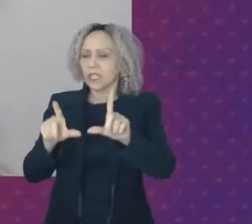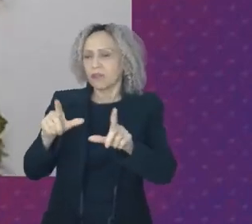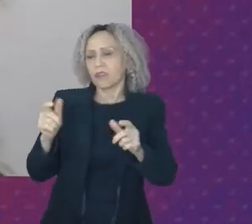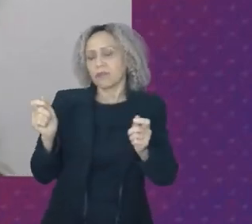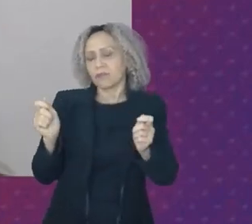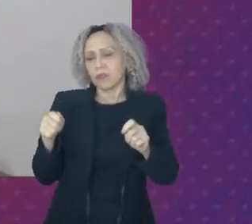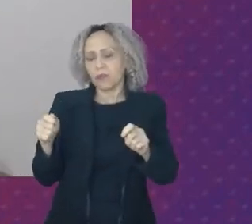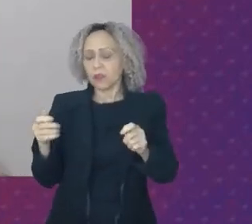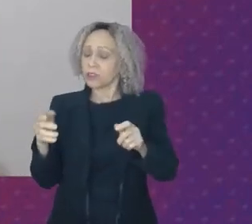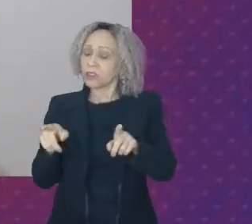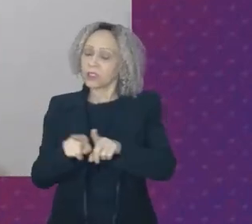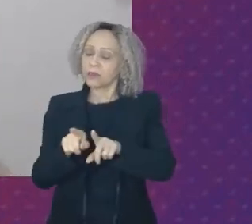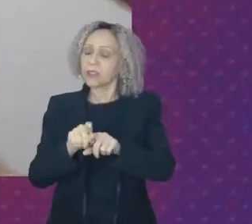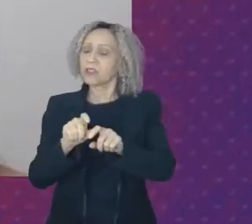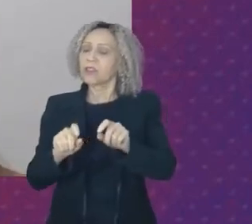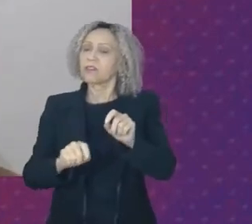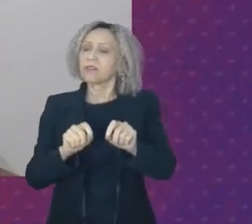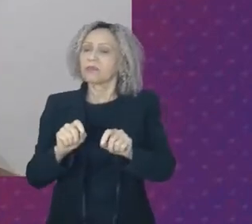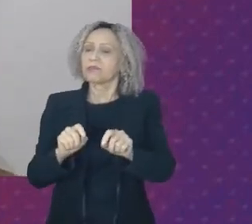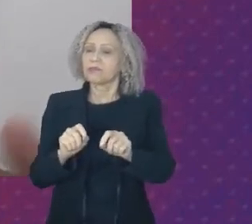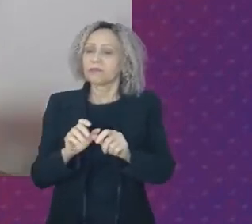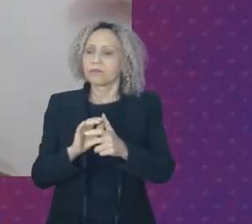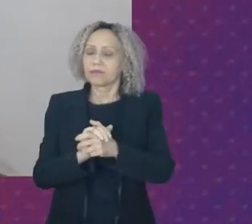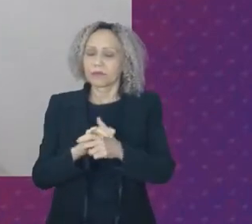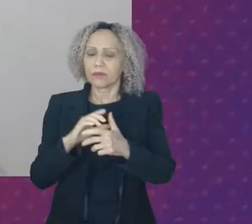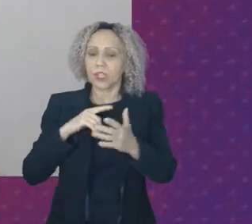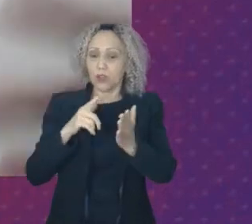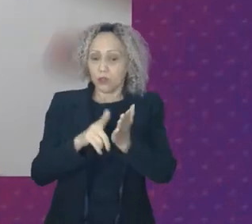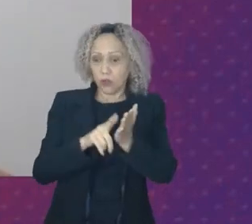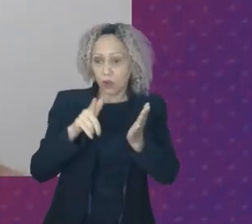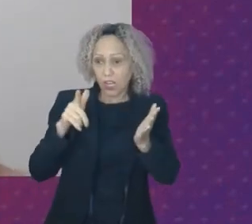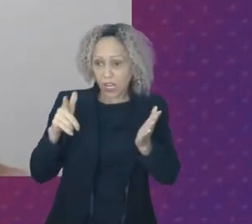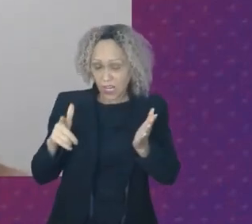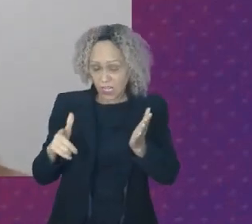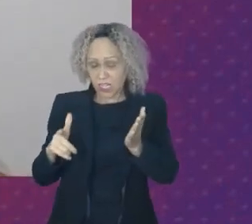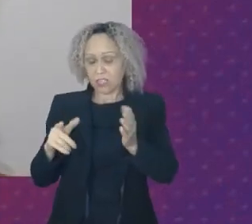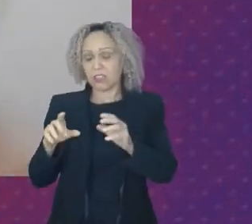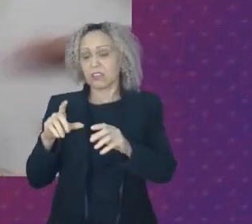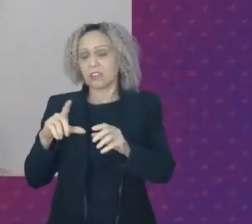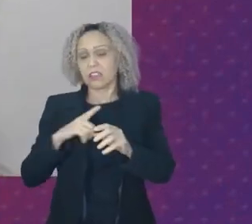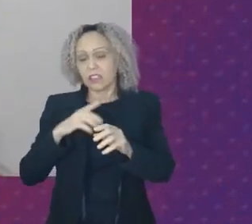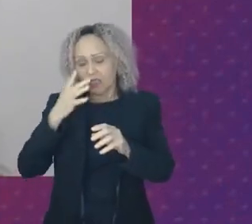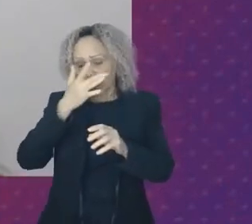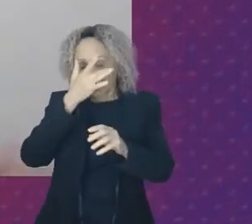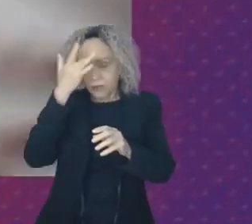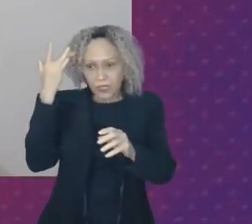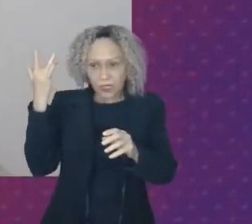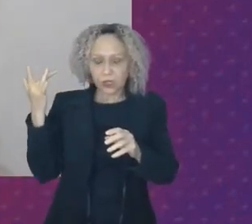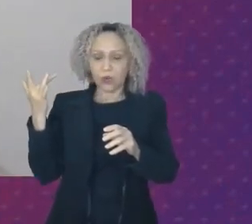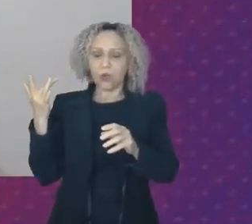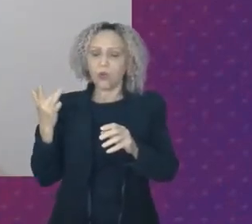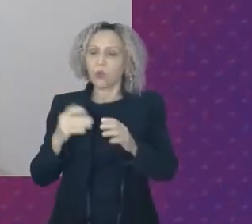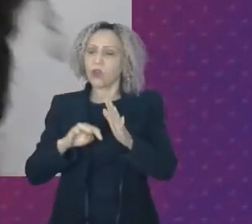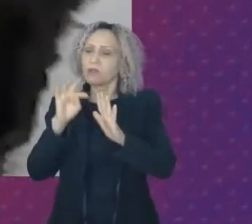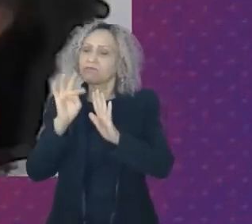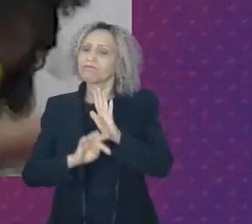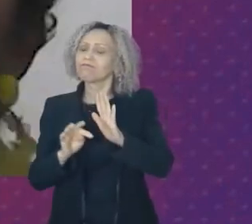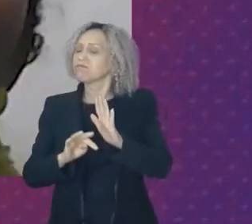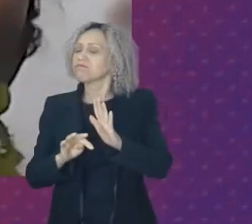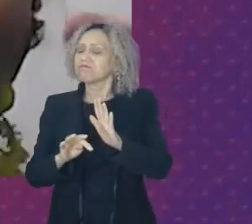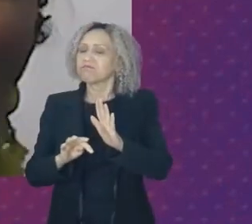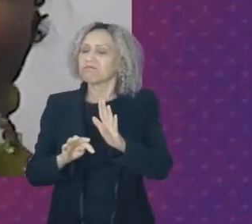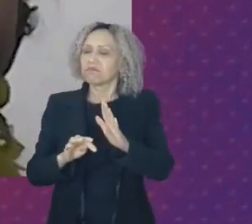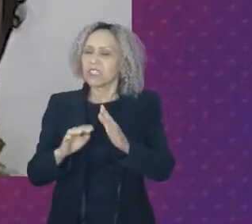para rádio. A gente tem jornalistas, redatores, enfim, designer gráfico, social media,